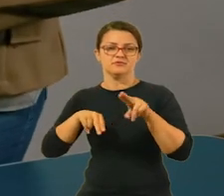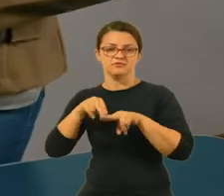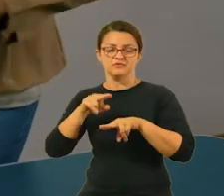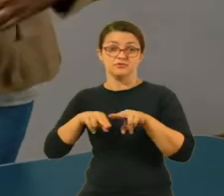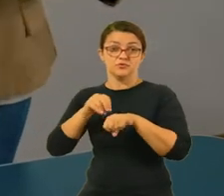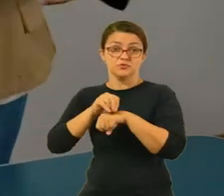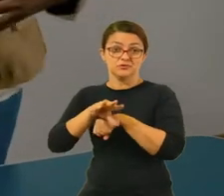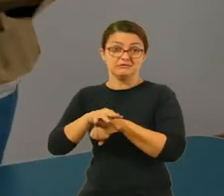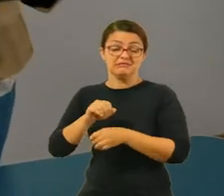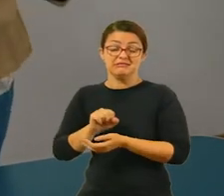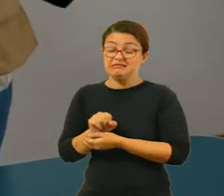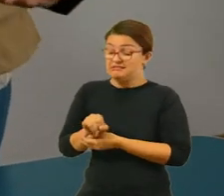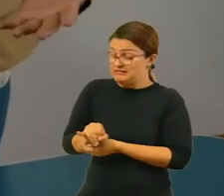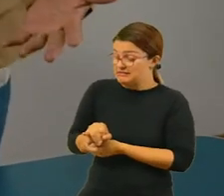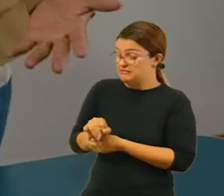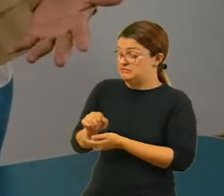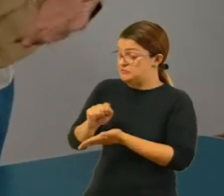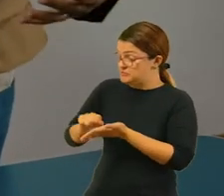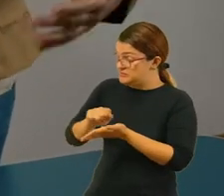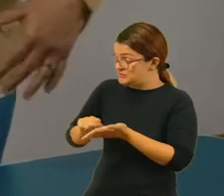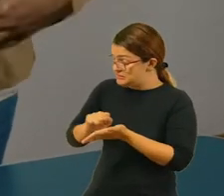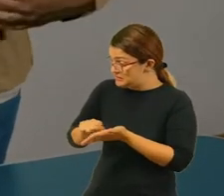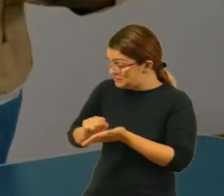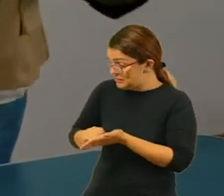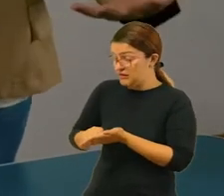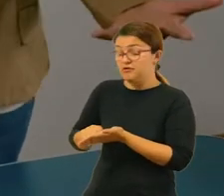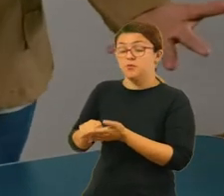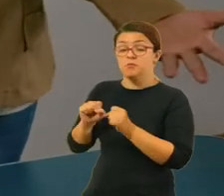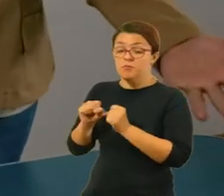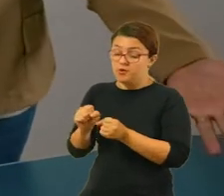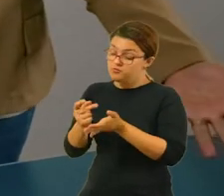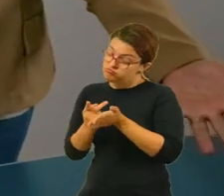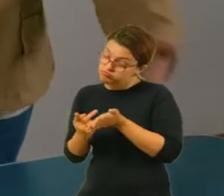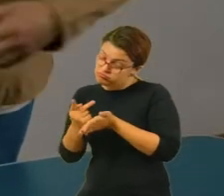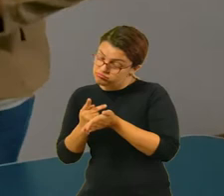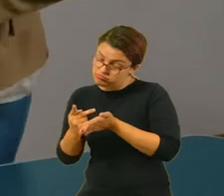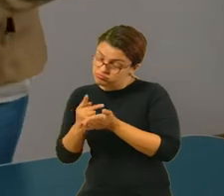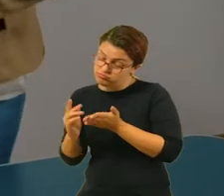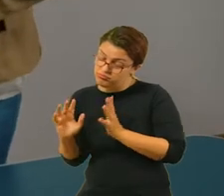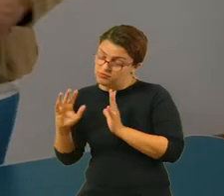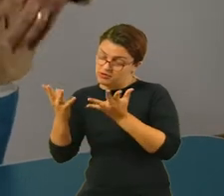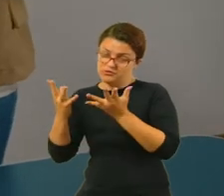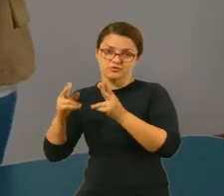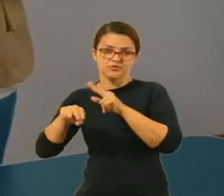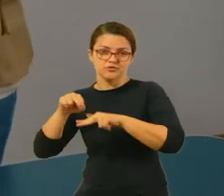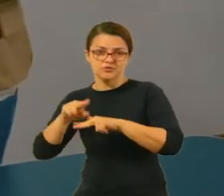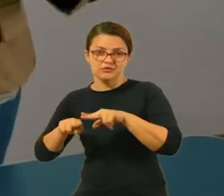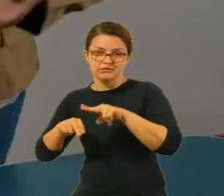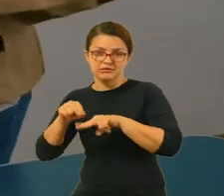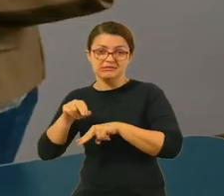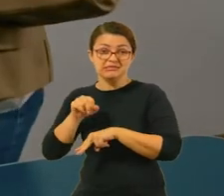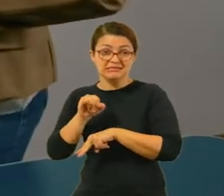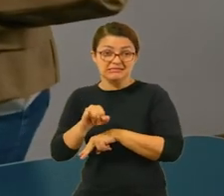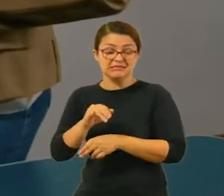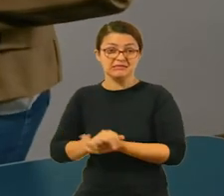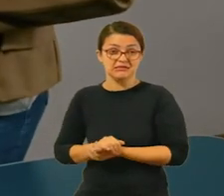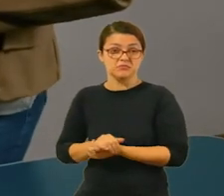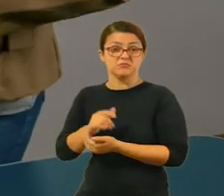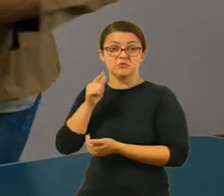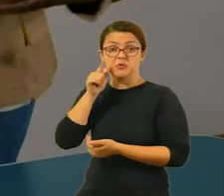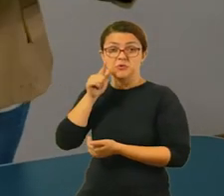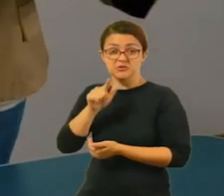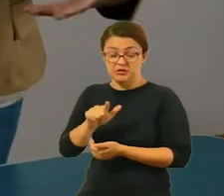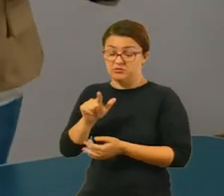nossa sugestão é que, se a criança não escreve, ela pode fazer um desenho sobre as festas juninas e